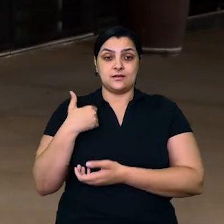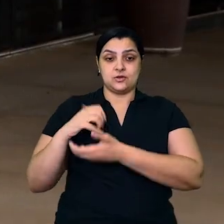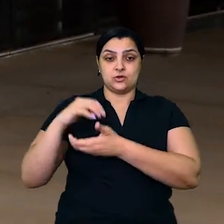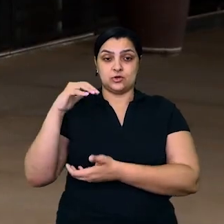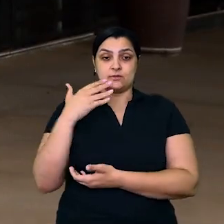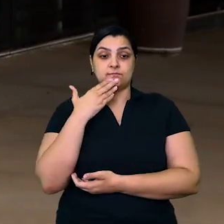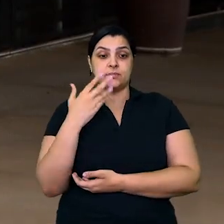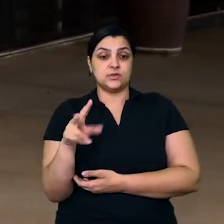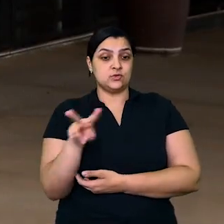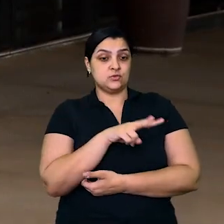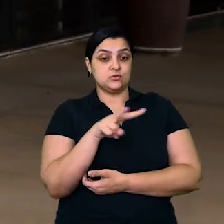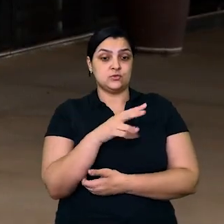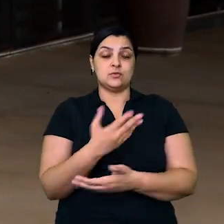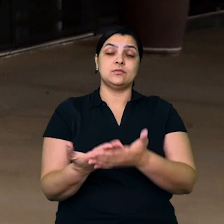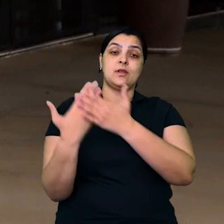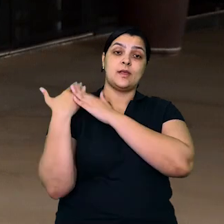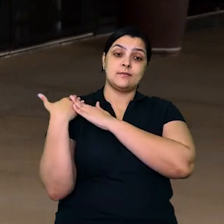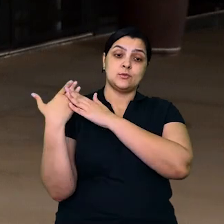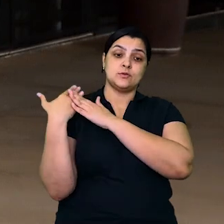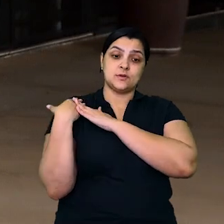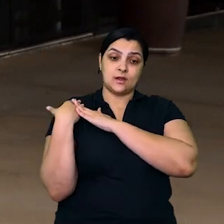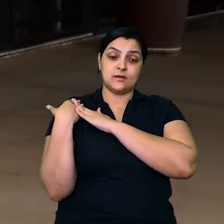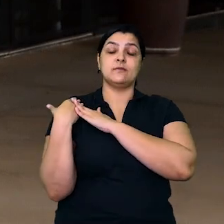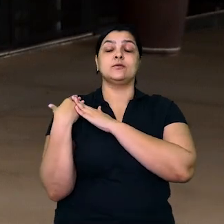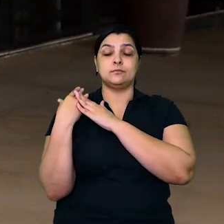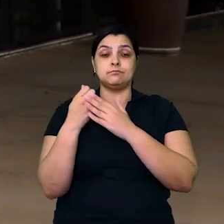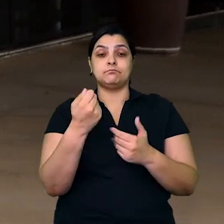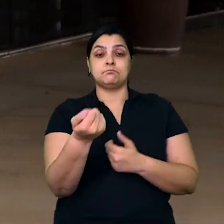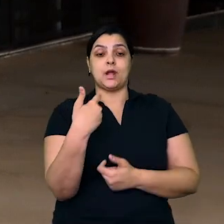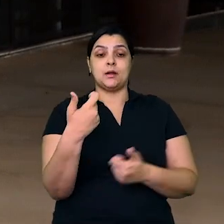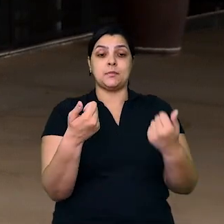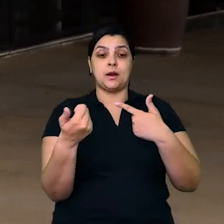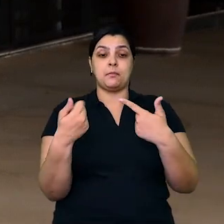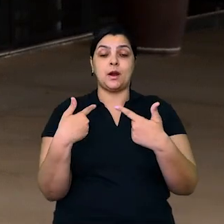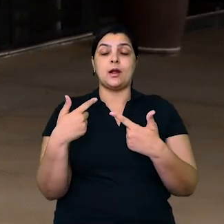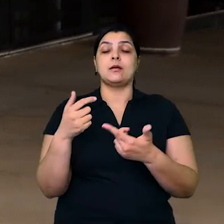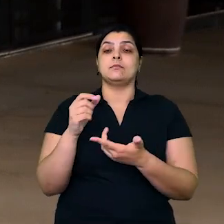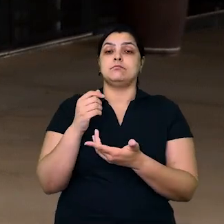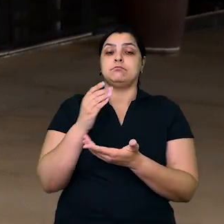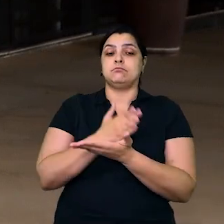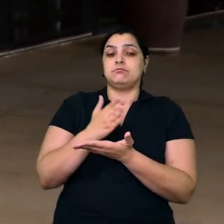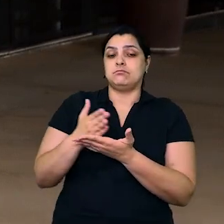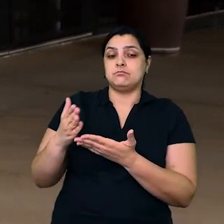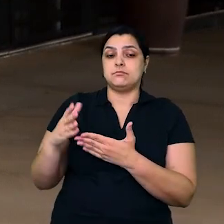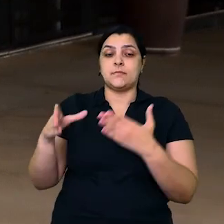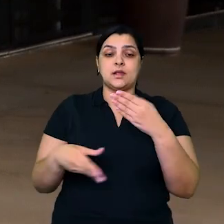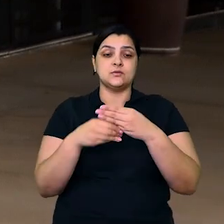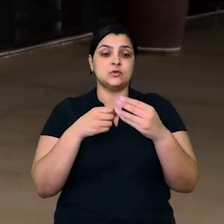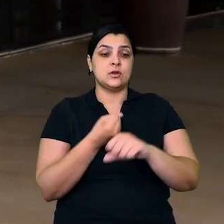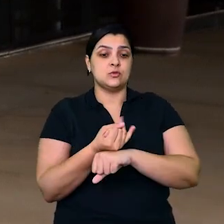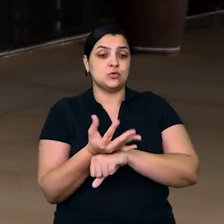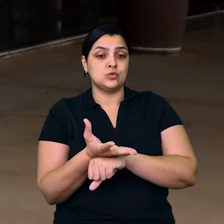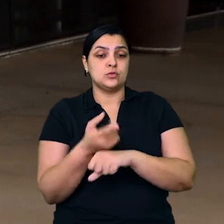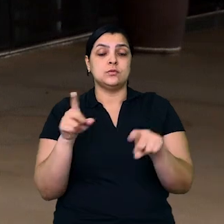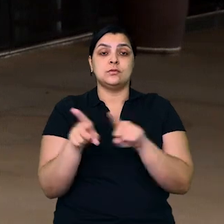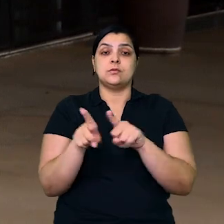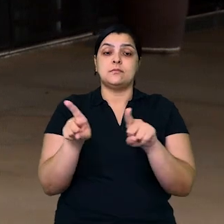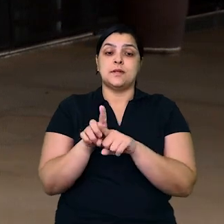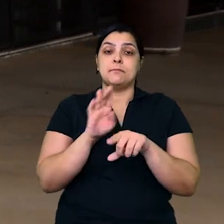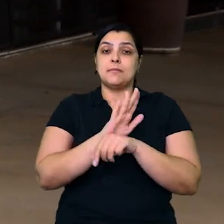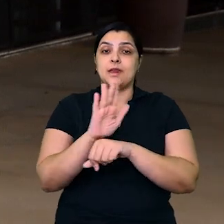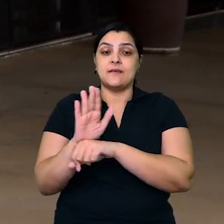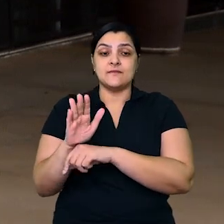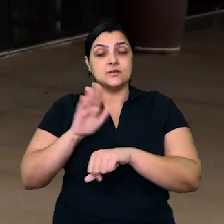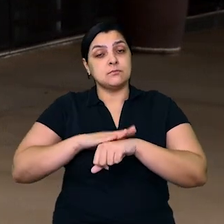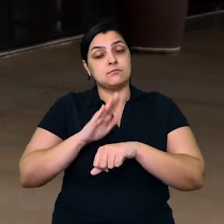isso, pediu que os dois fossem responsabilizados pelo pagamento de verbas rescisórias, adicional noturno e benefícios que